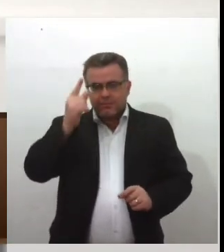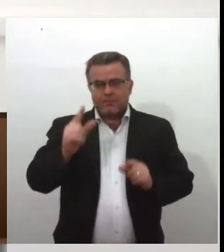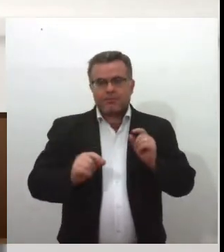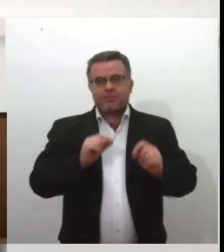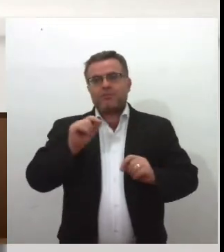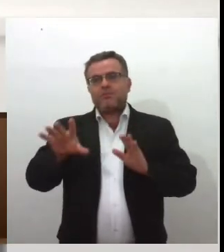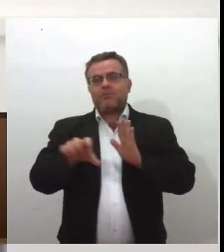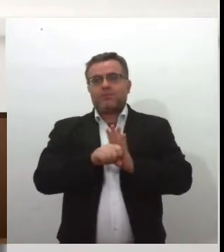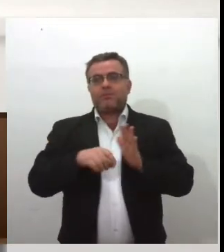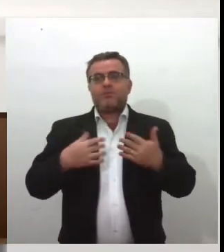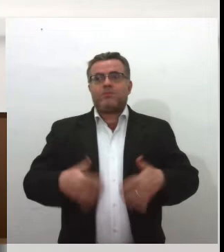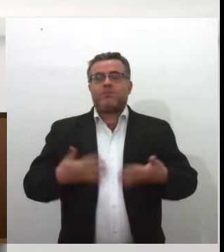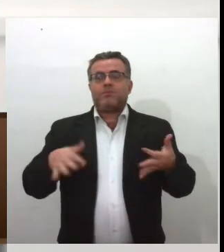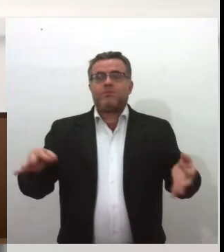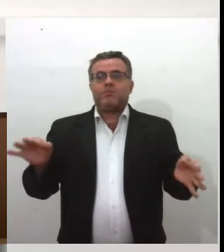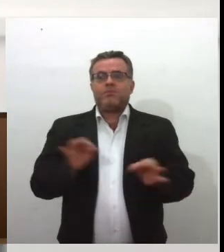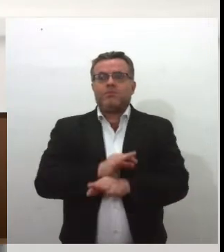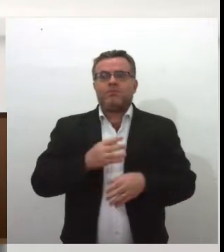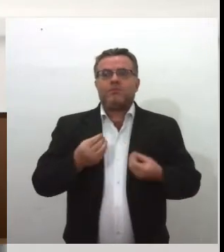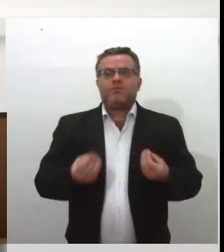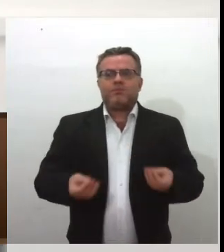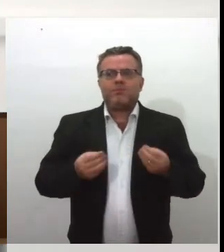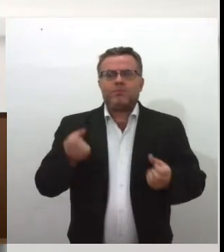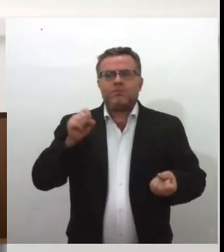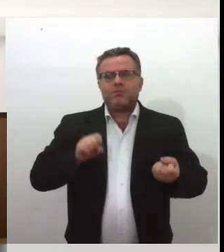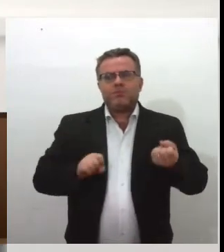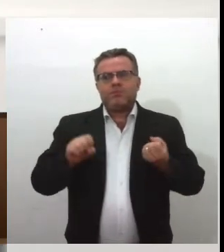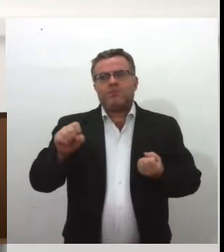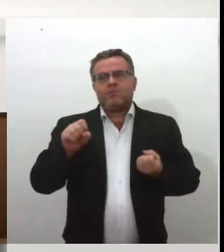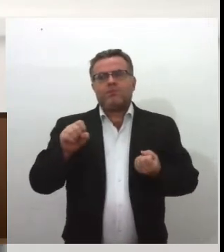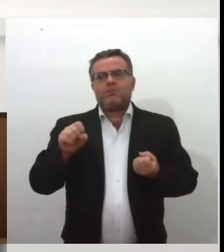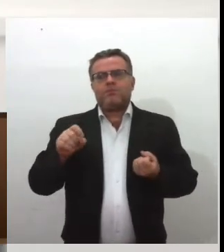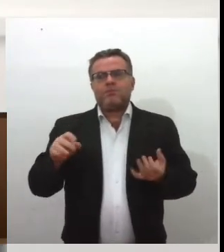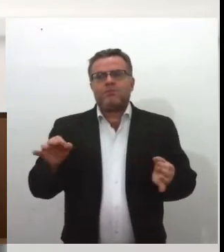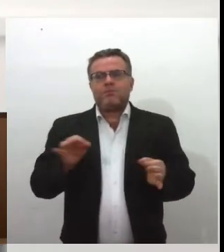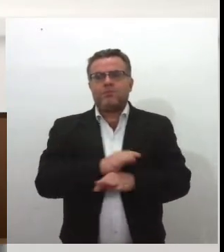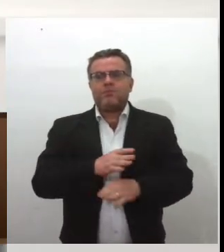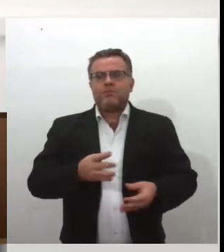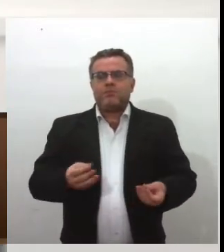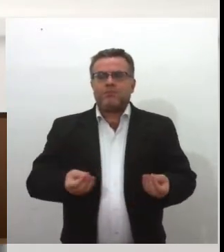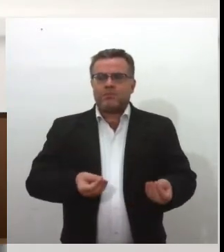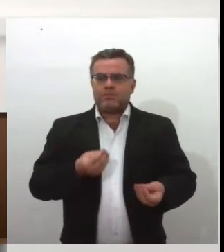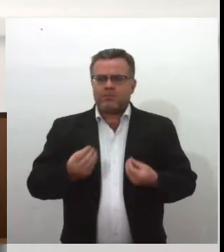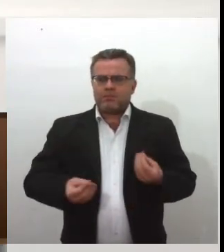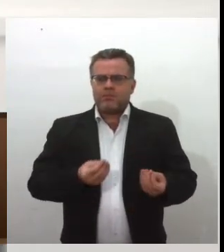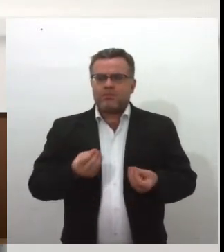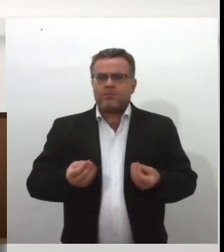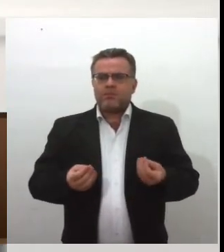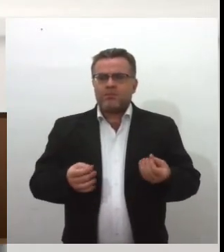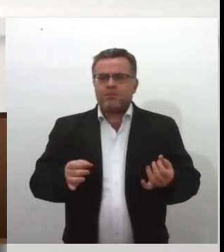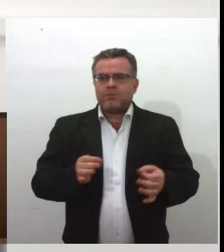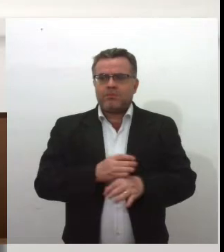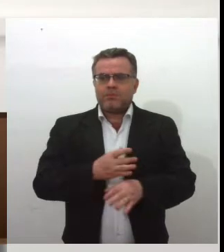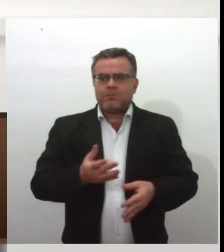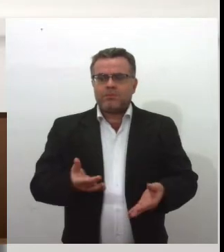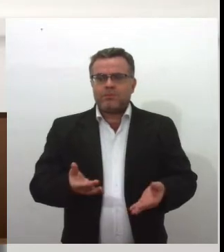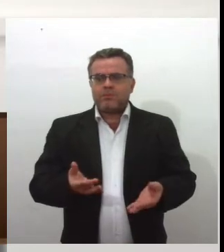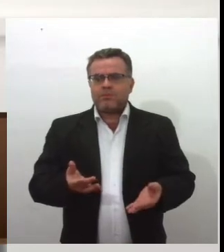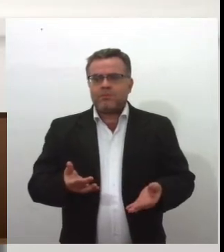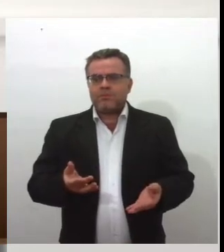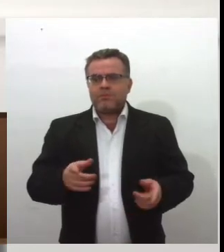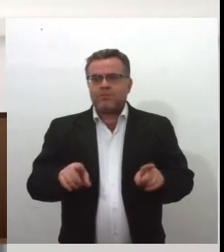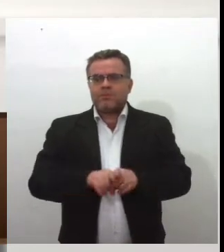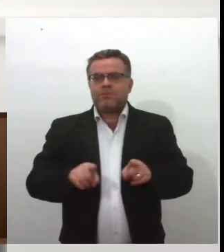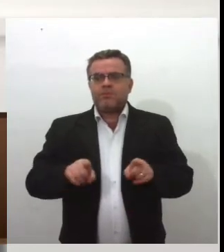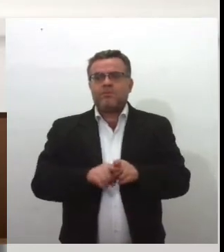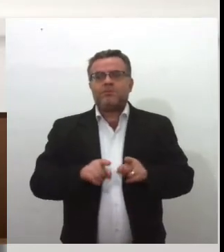simbolismos também, né, que é o super-herói, o homem de ferro. Essas questões nos ajudam, mas ao mesmo tempo a gente precisa ter uma